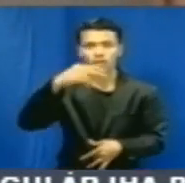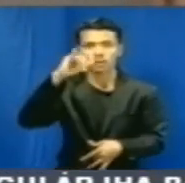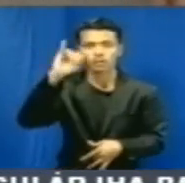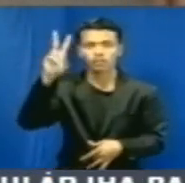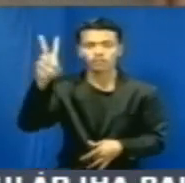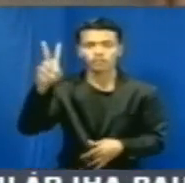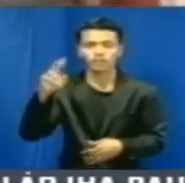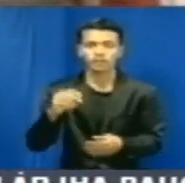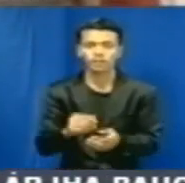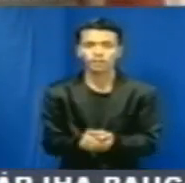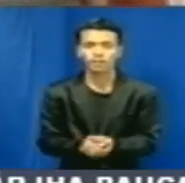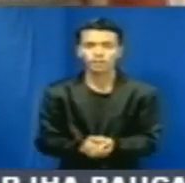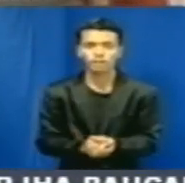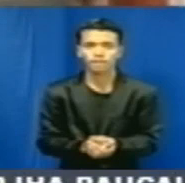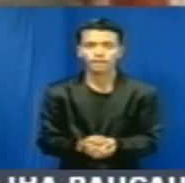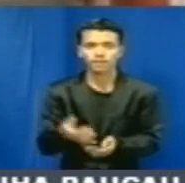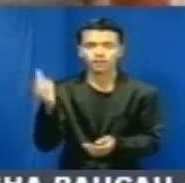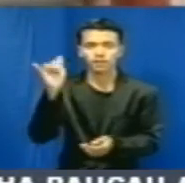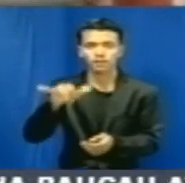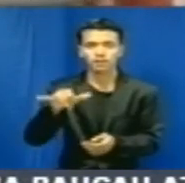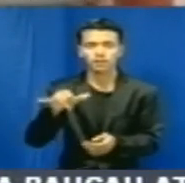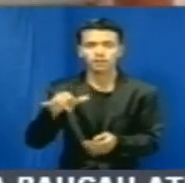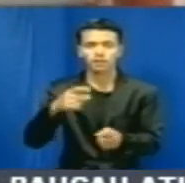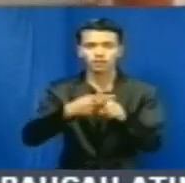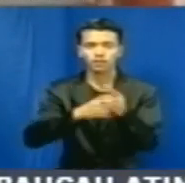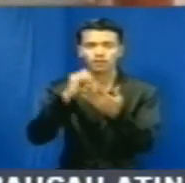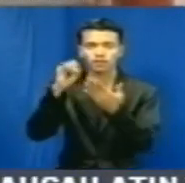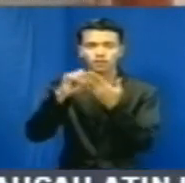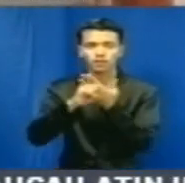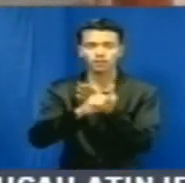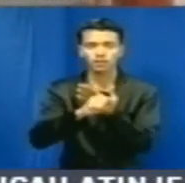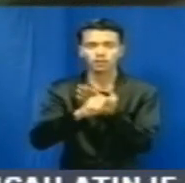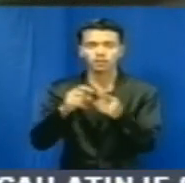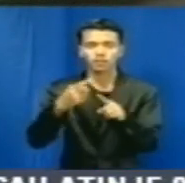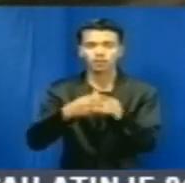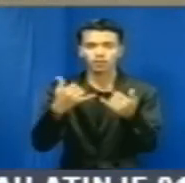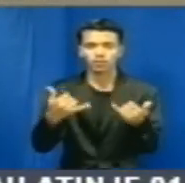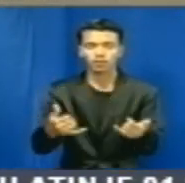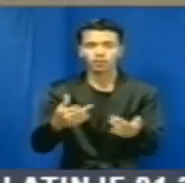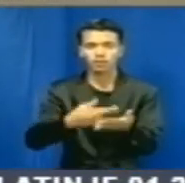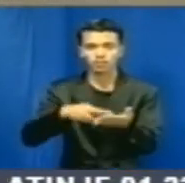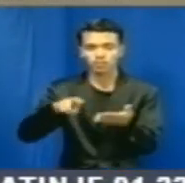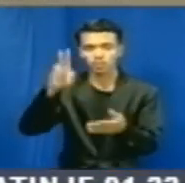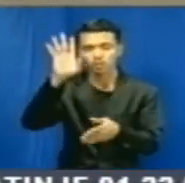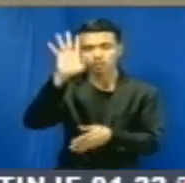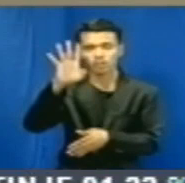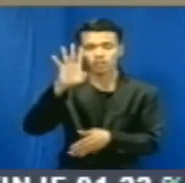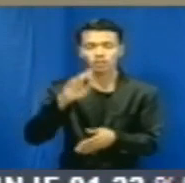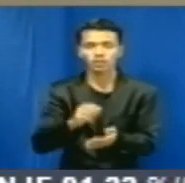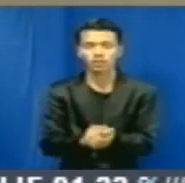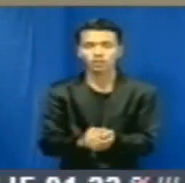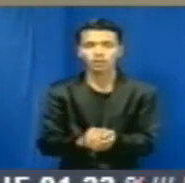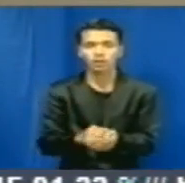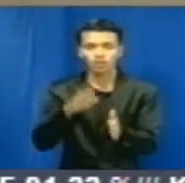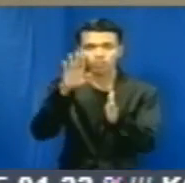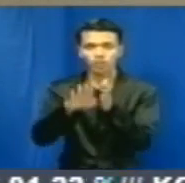mos lá com vida ou não. Se na arma ia janeiro até maio agora e te detecta ou na ia. Antonio Menezes afirma, ato